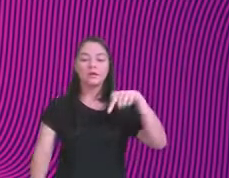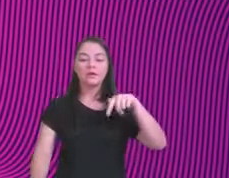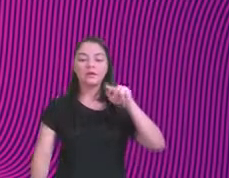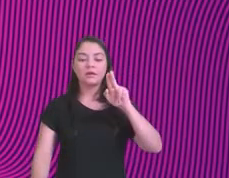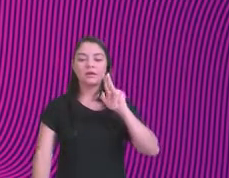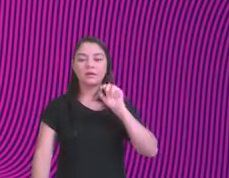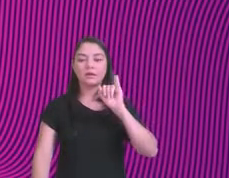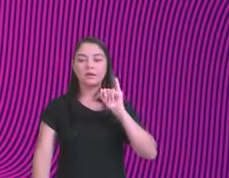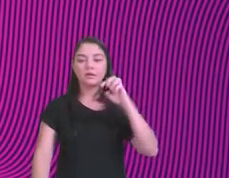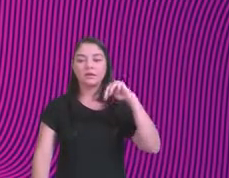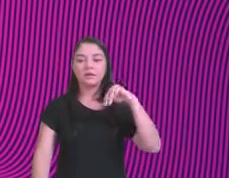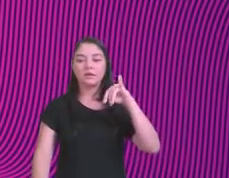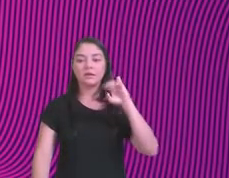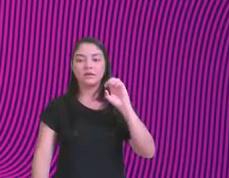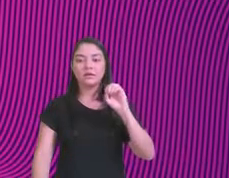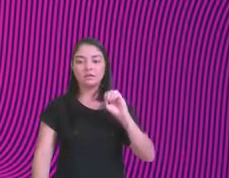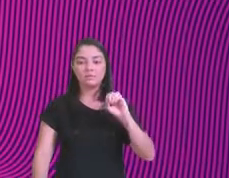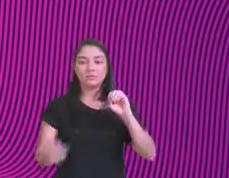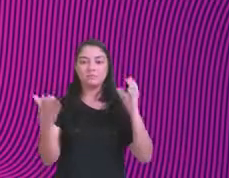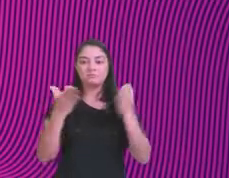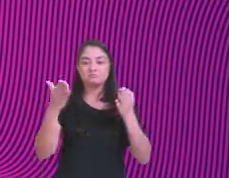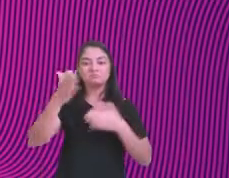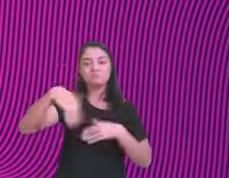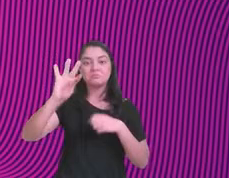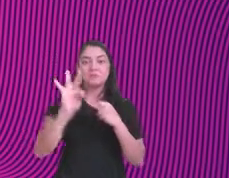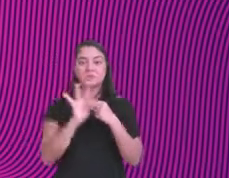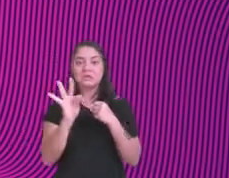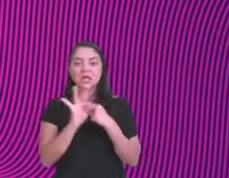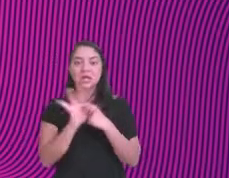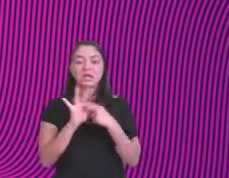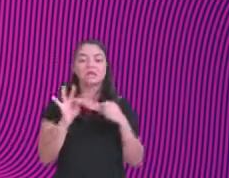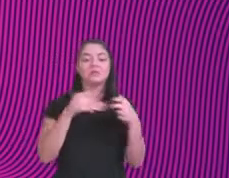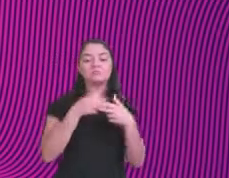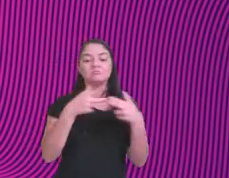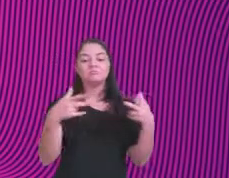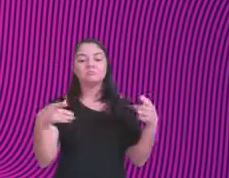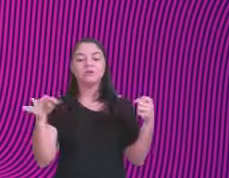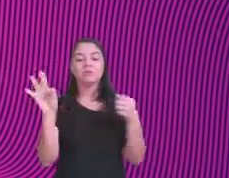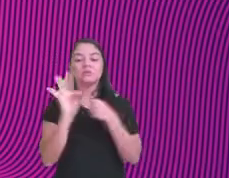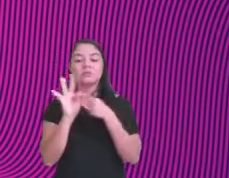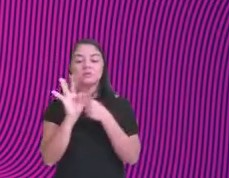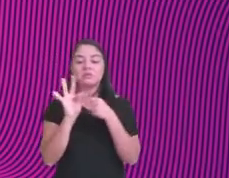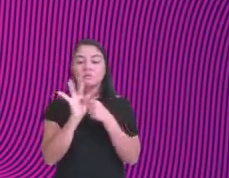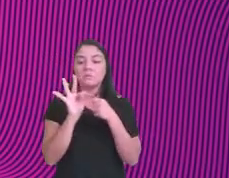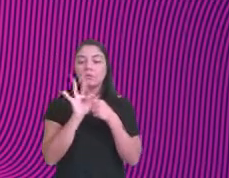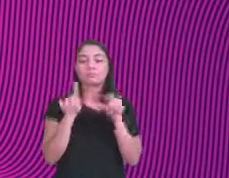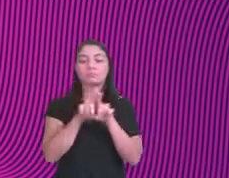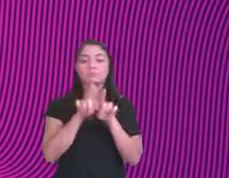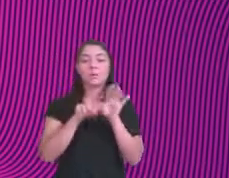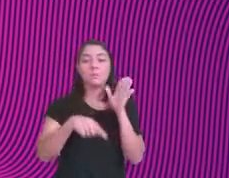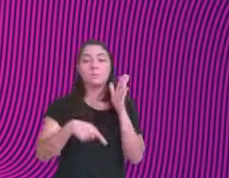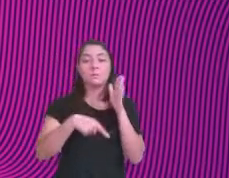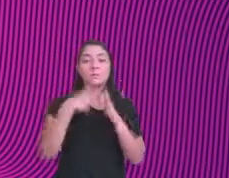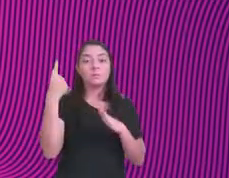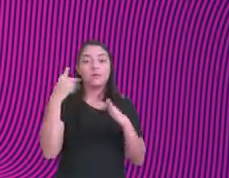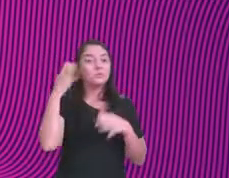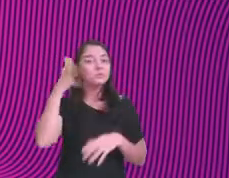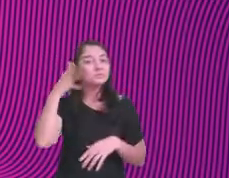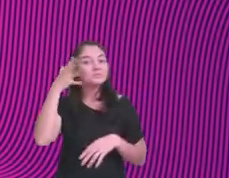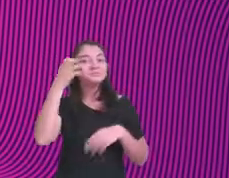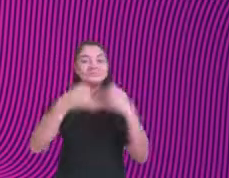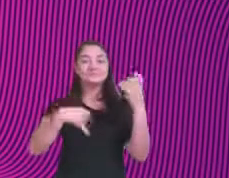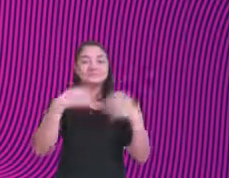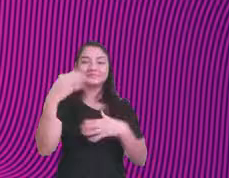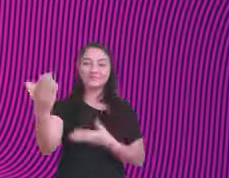a técnica, novidades e as perspectivas de tratamento. E o primeiro palestrante é o Dr.